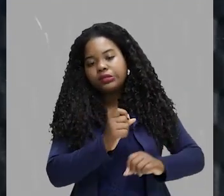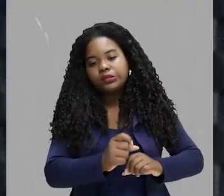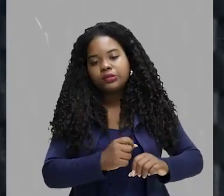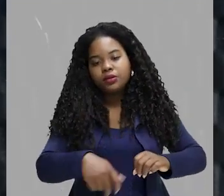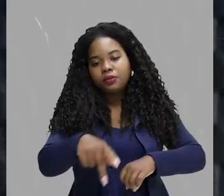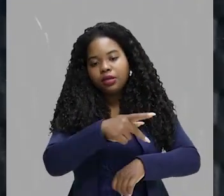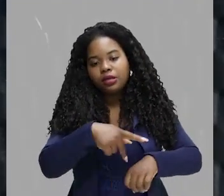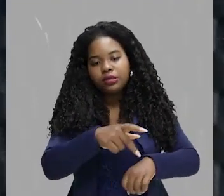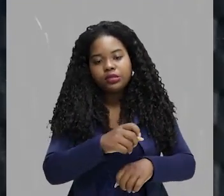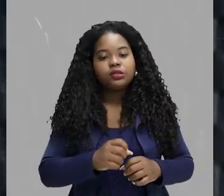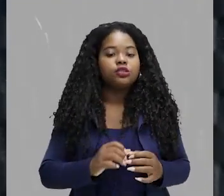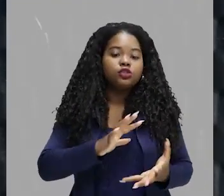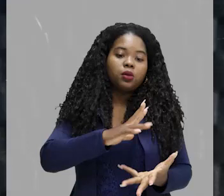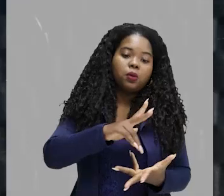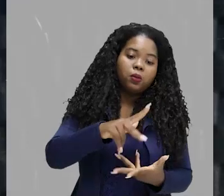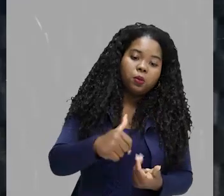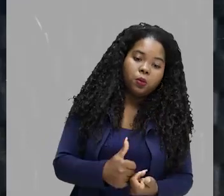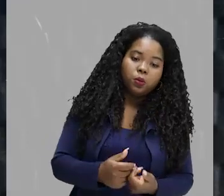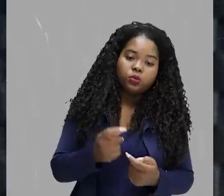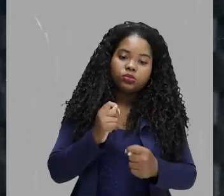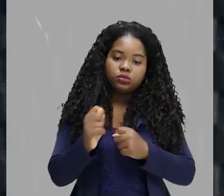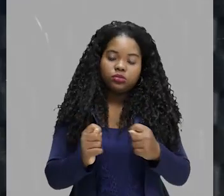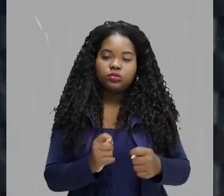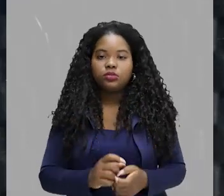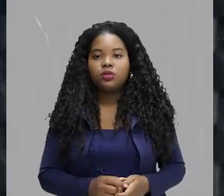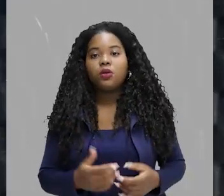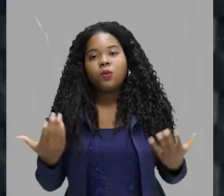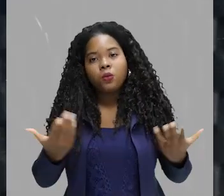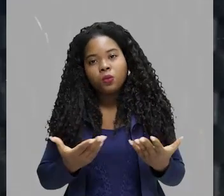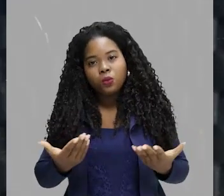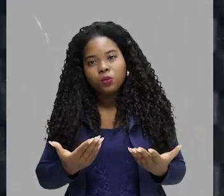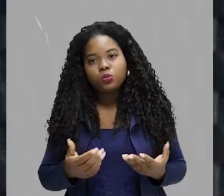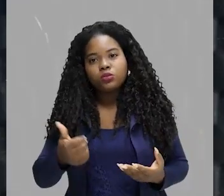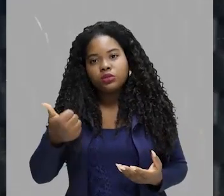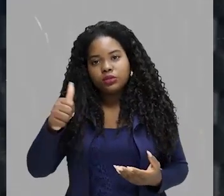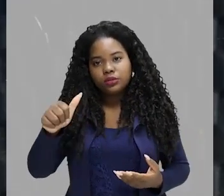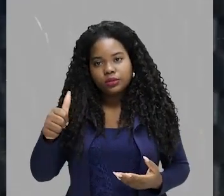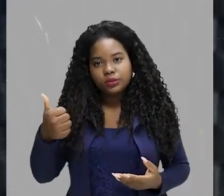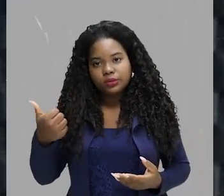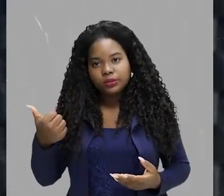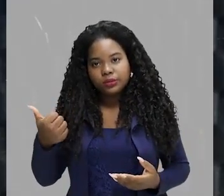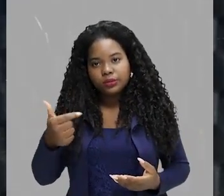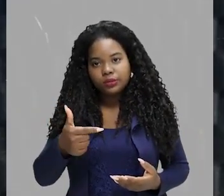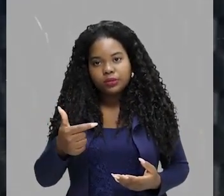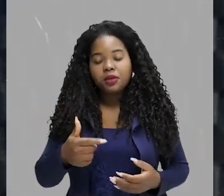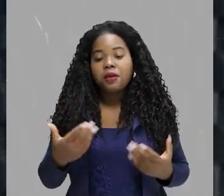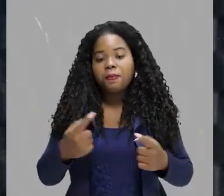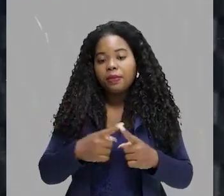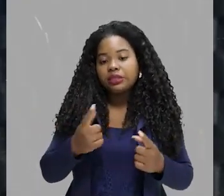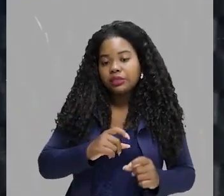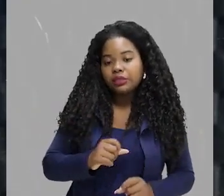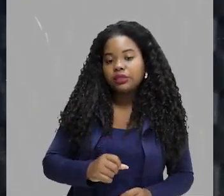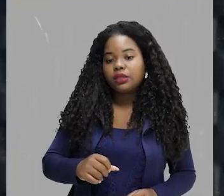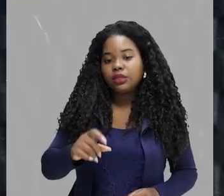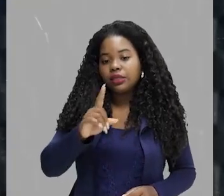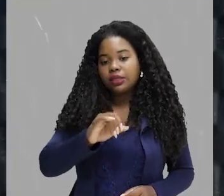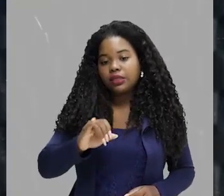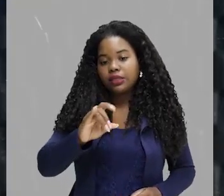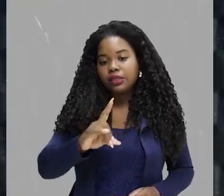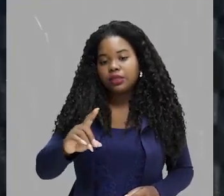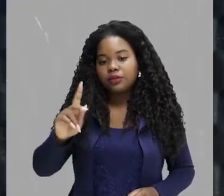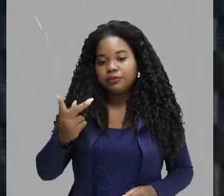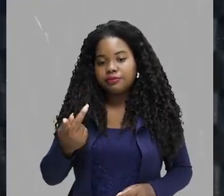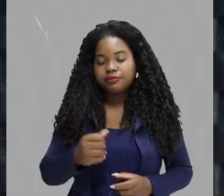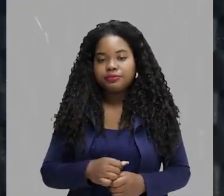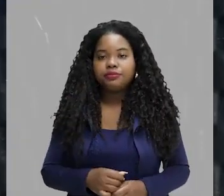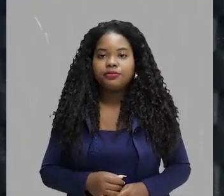mundo. Hoje em dia a gente está em 12º. Mas só que se tu pegar o IDH do Brasil, que é outro índice, que vai avaliar muito mais